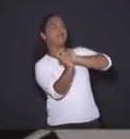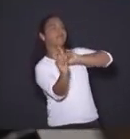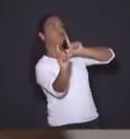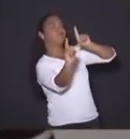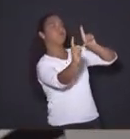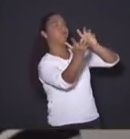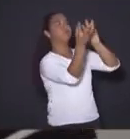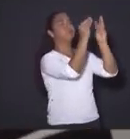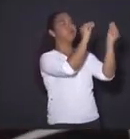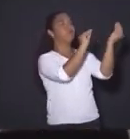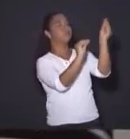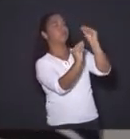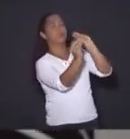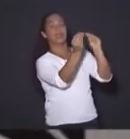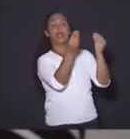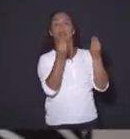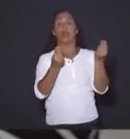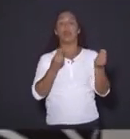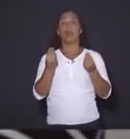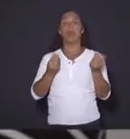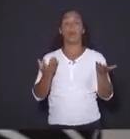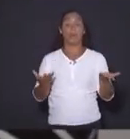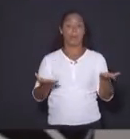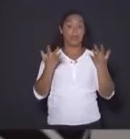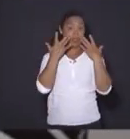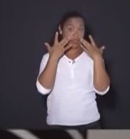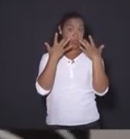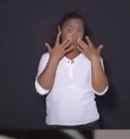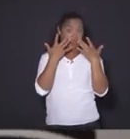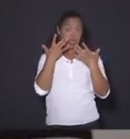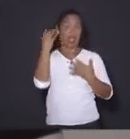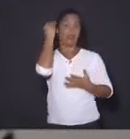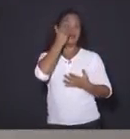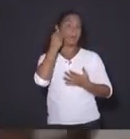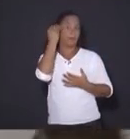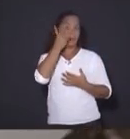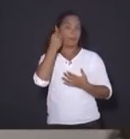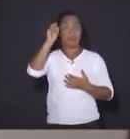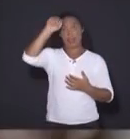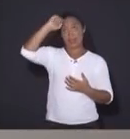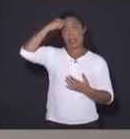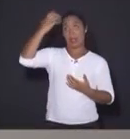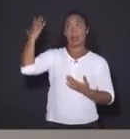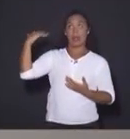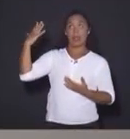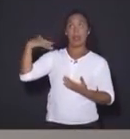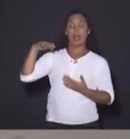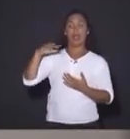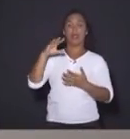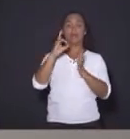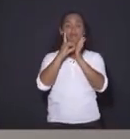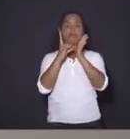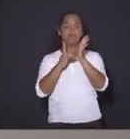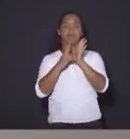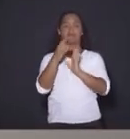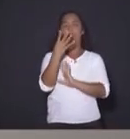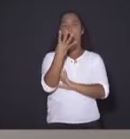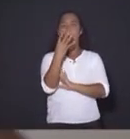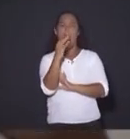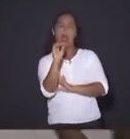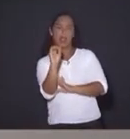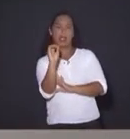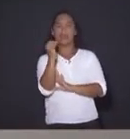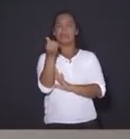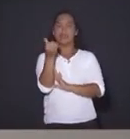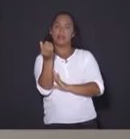vamos pensar por exemplo teatro experimental do negro ten lá nos anos 40 a 60 abdias do nascimento e